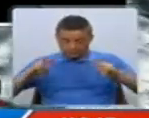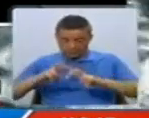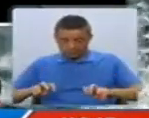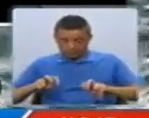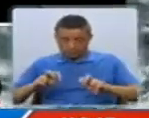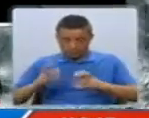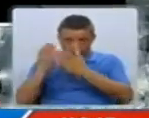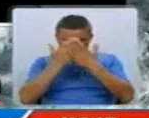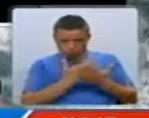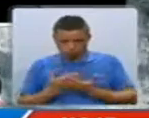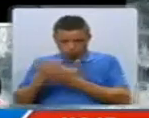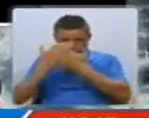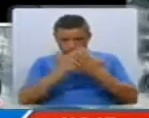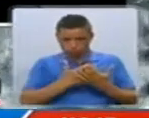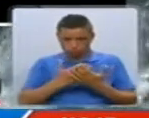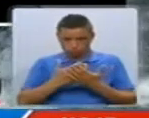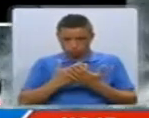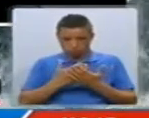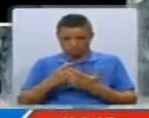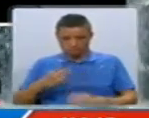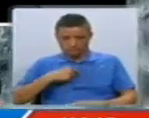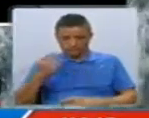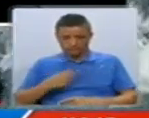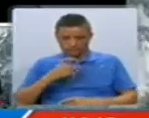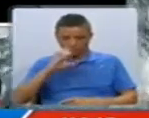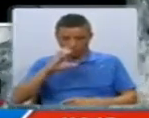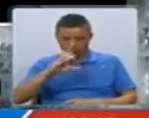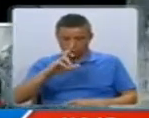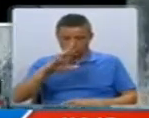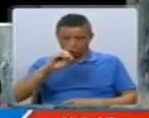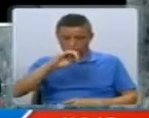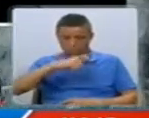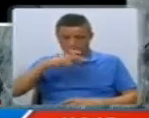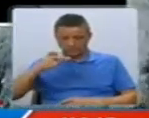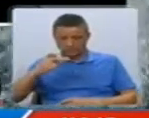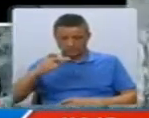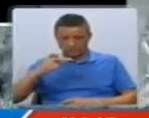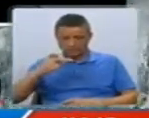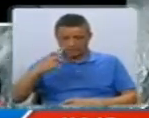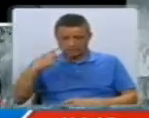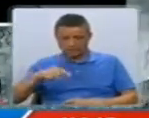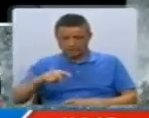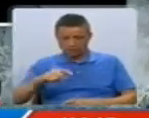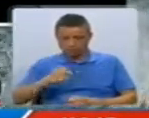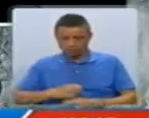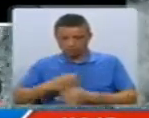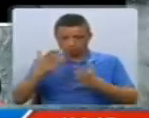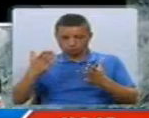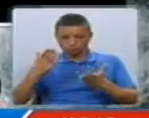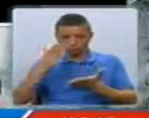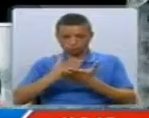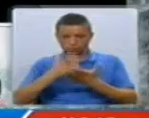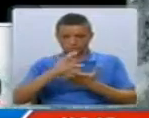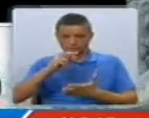estudo. Este estudo diz-nos então que a própria crosta de Vesta, surpreendentemente, é muito mais extensa do que aquilo que pensávamos. Não tem apenas